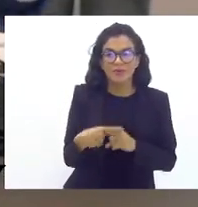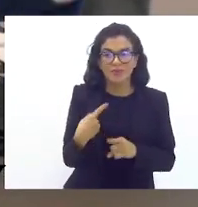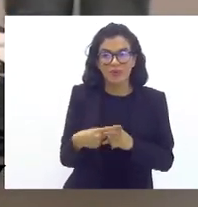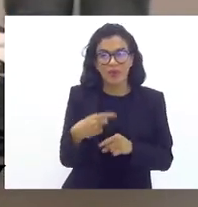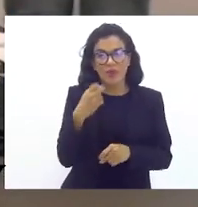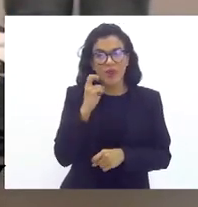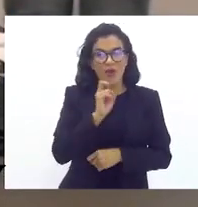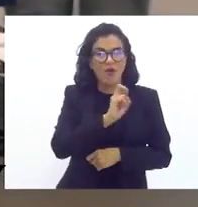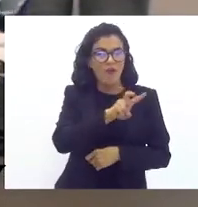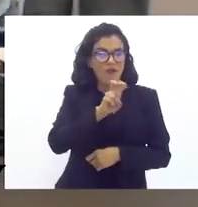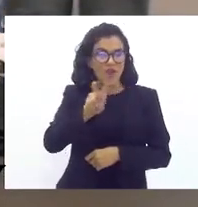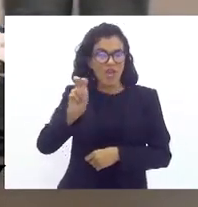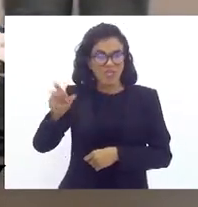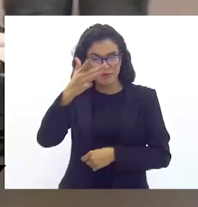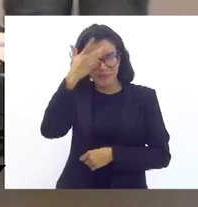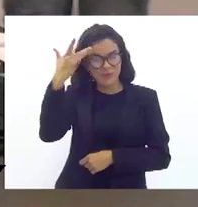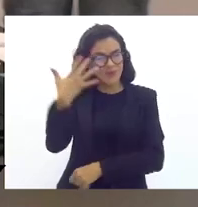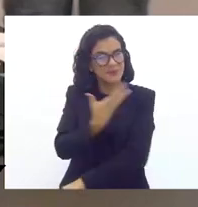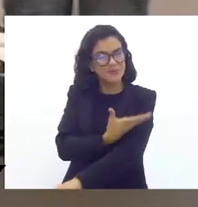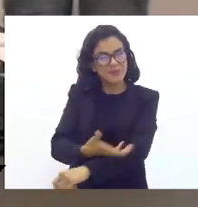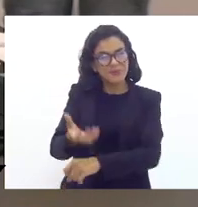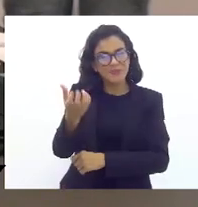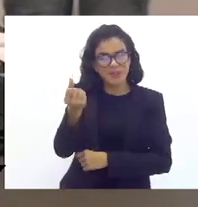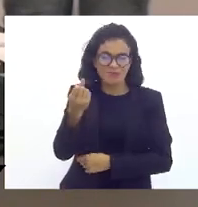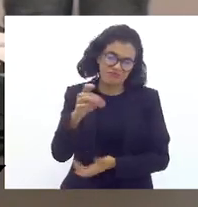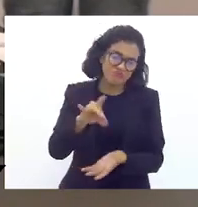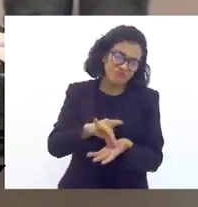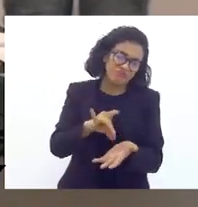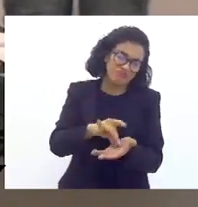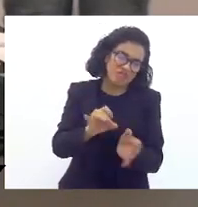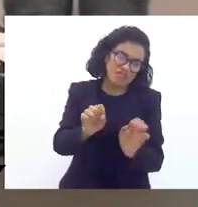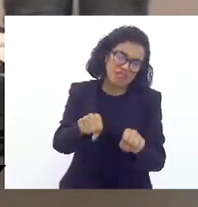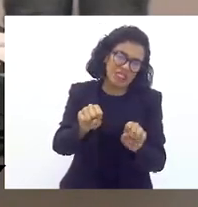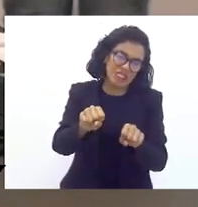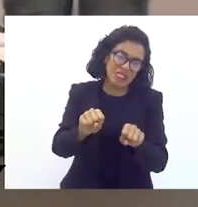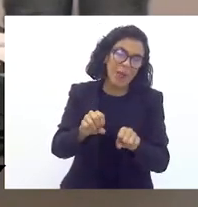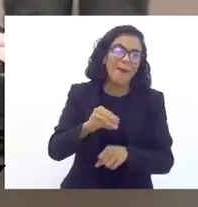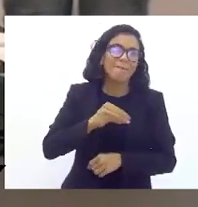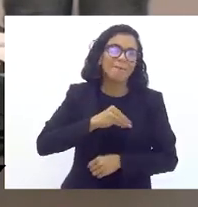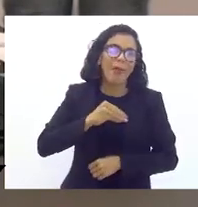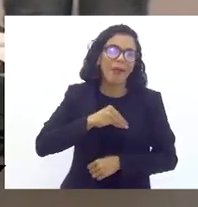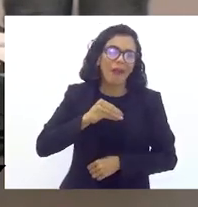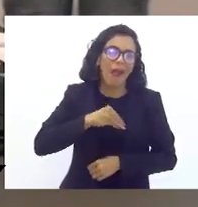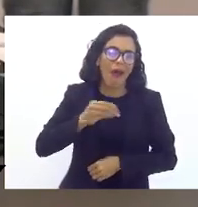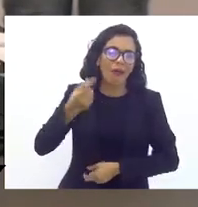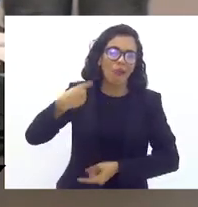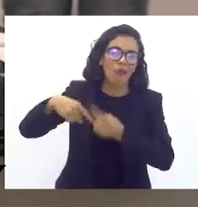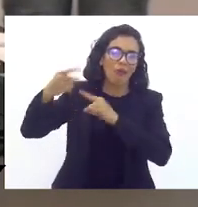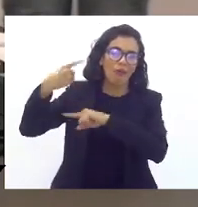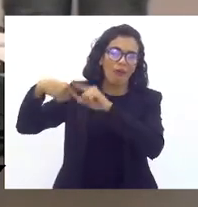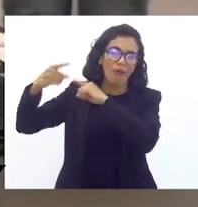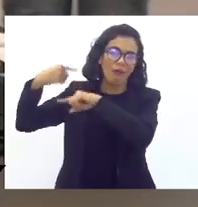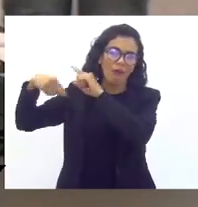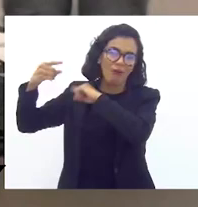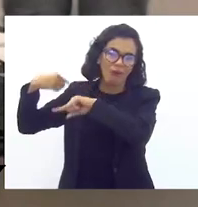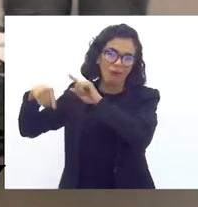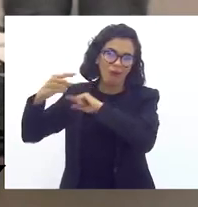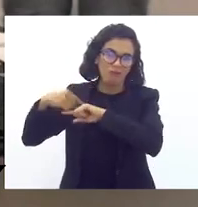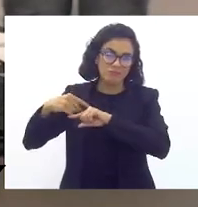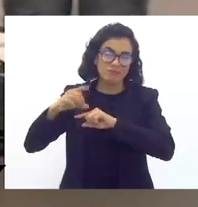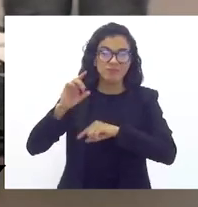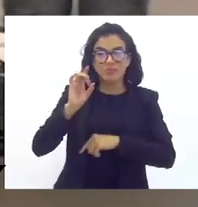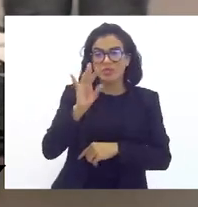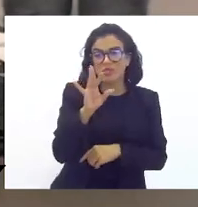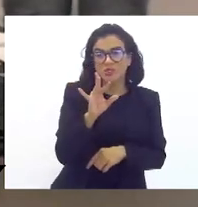várias pessoas brancas né e de Fato né os pecados dos ancestrais de vocês somente que permanecerão